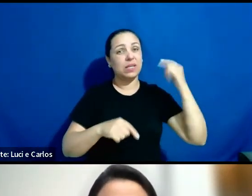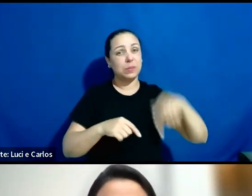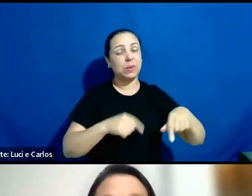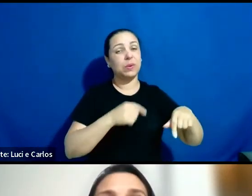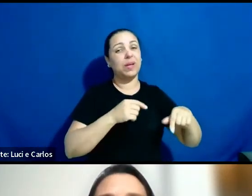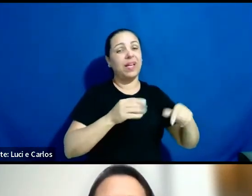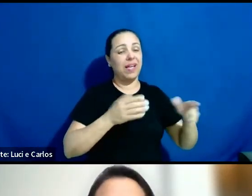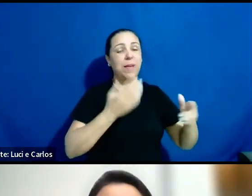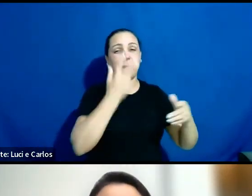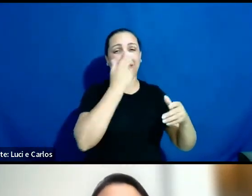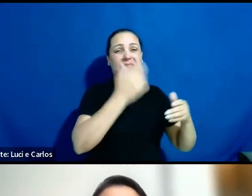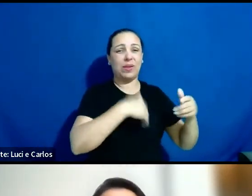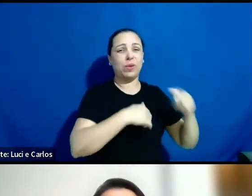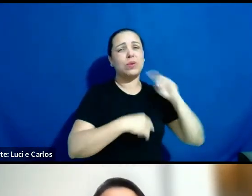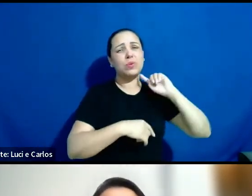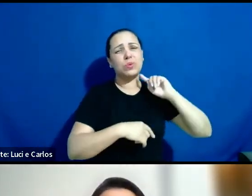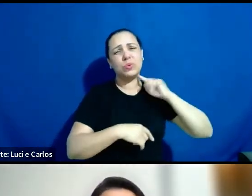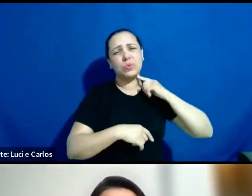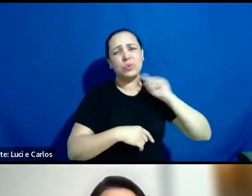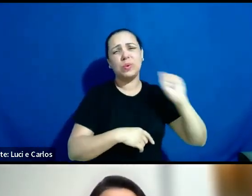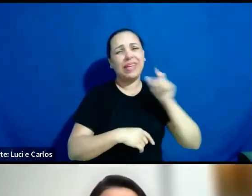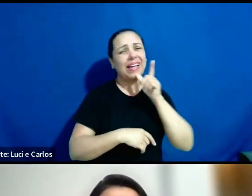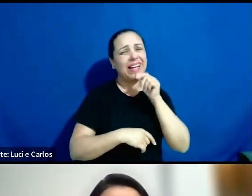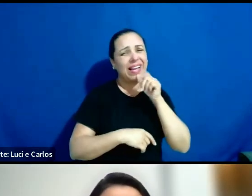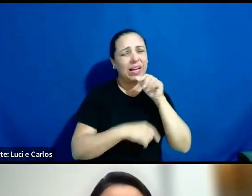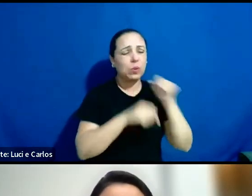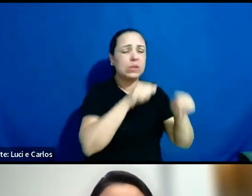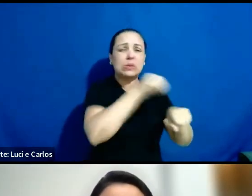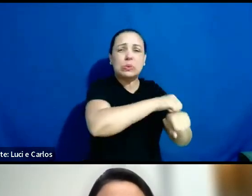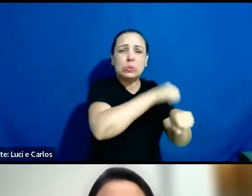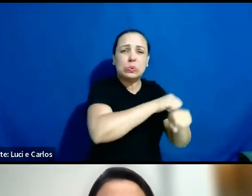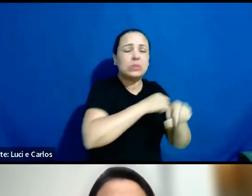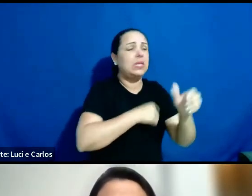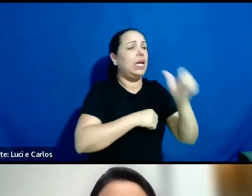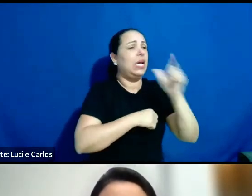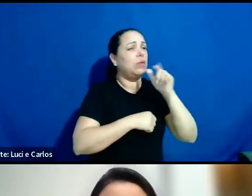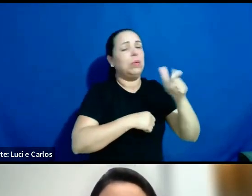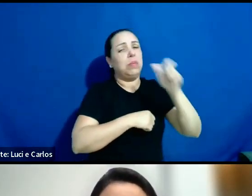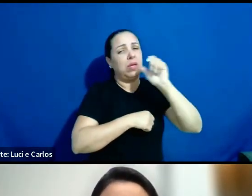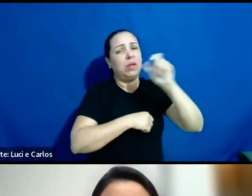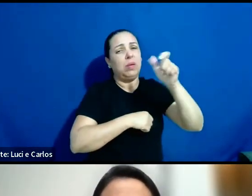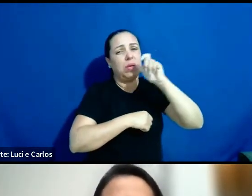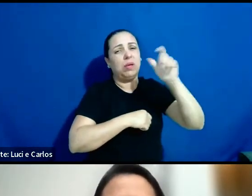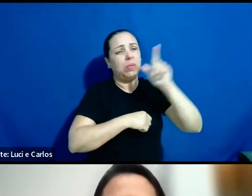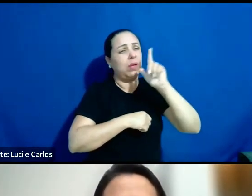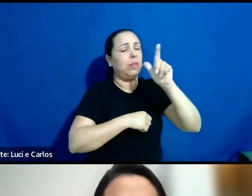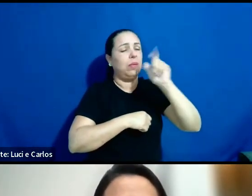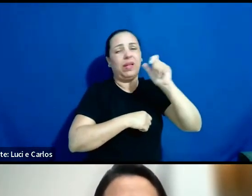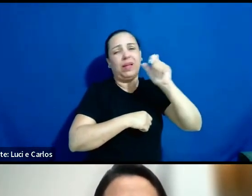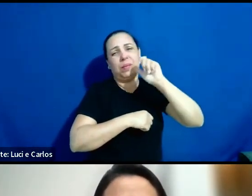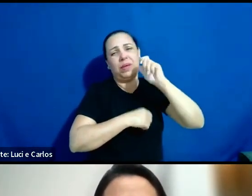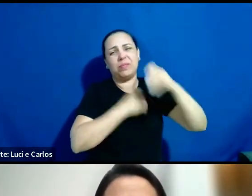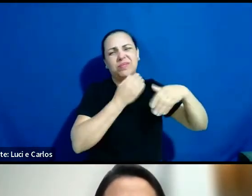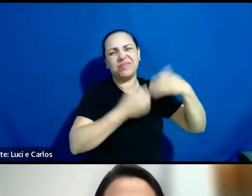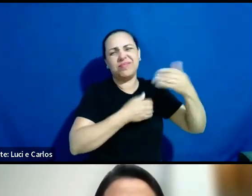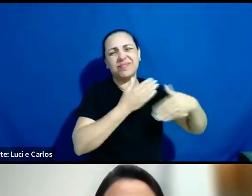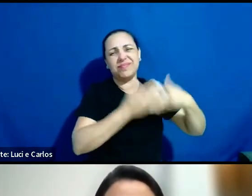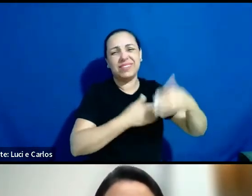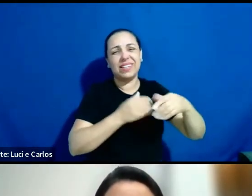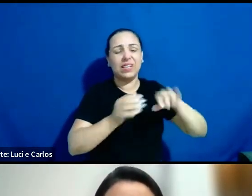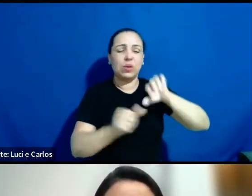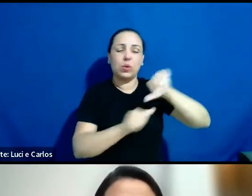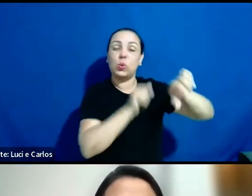aquário. É muito interessante. Estava aqui maravilhada aqui com a explicação